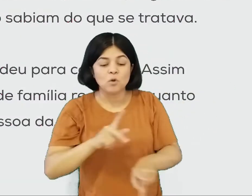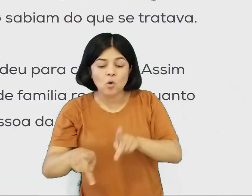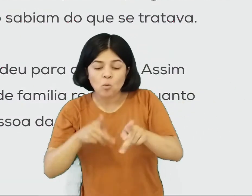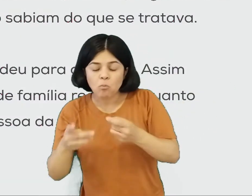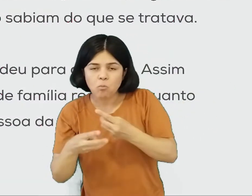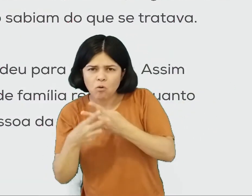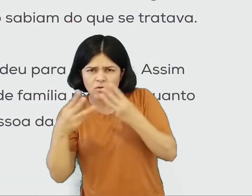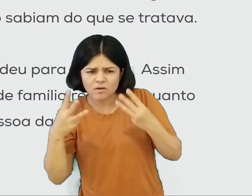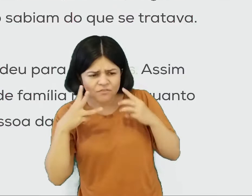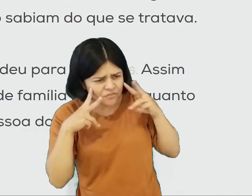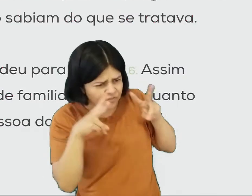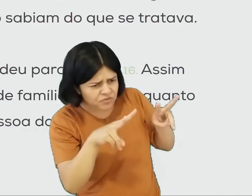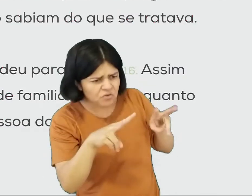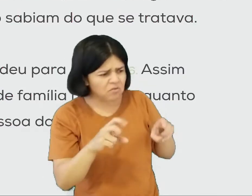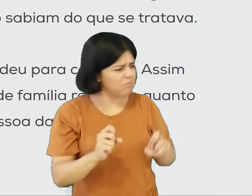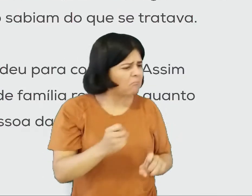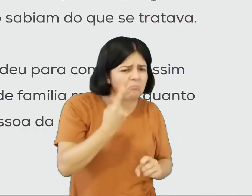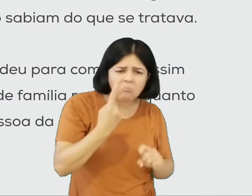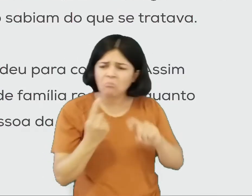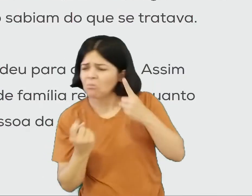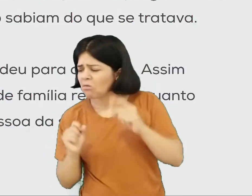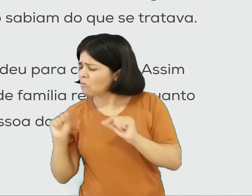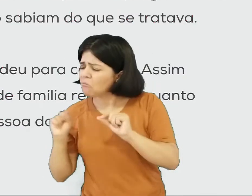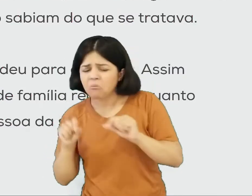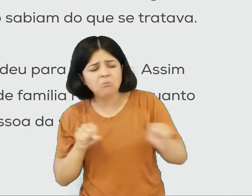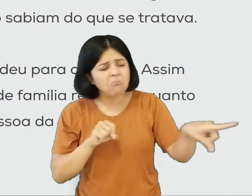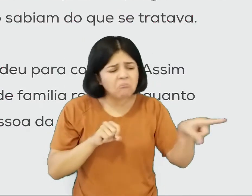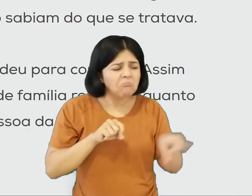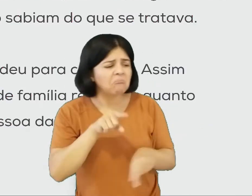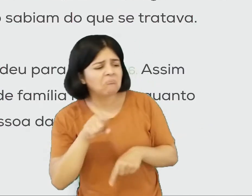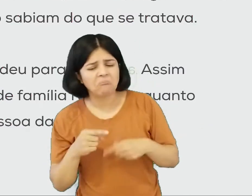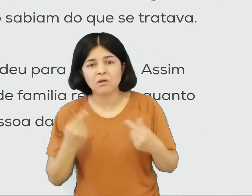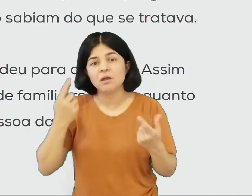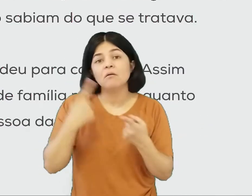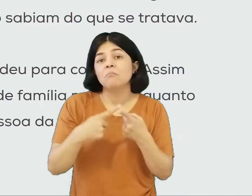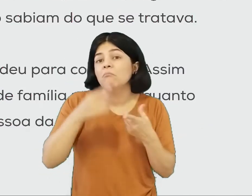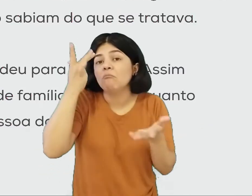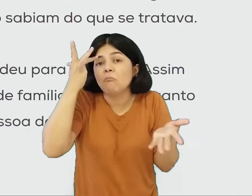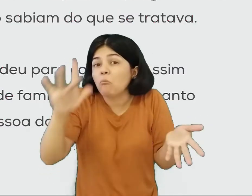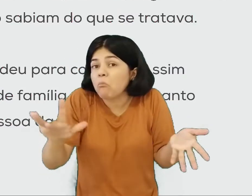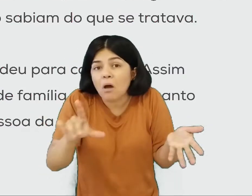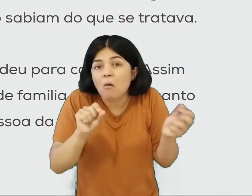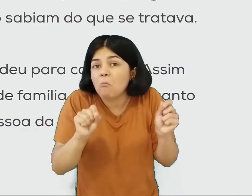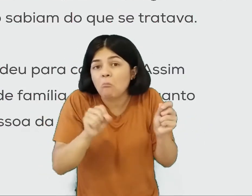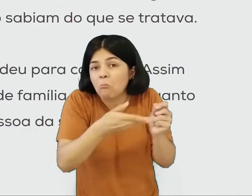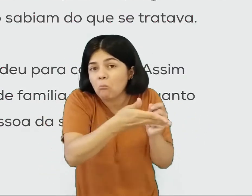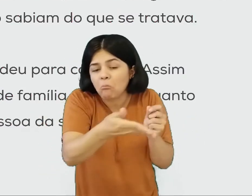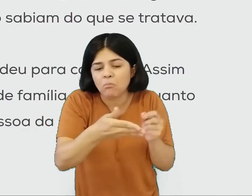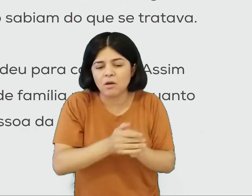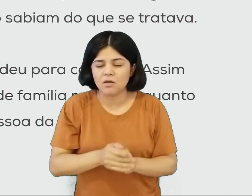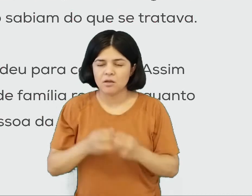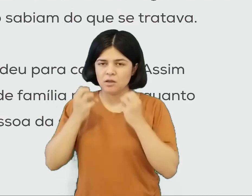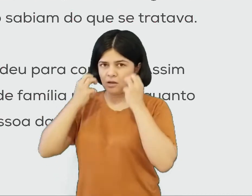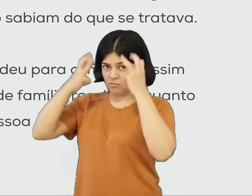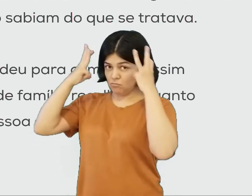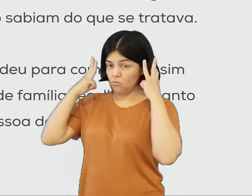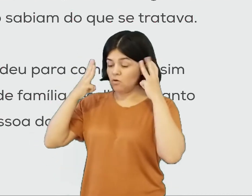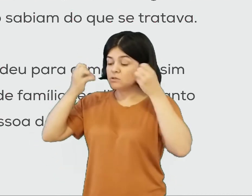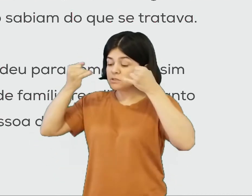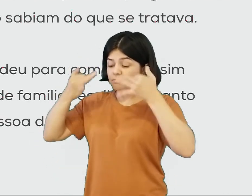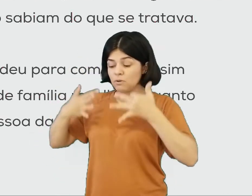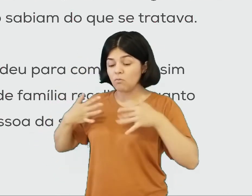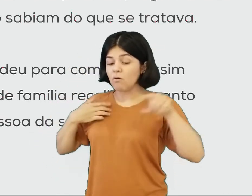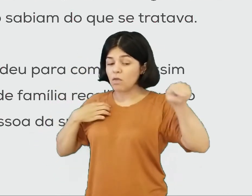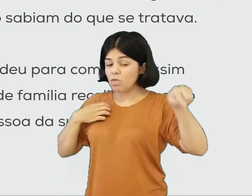aquilo, começaram a perguntar uns aos outros: que é isso? Pois não sabiam do que se tratava. Disse-lhe Moisés: